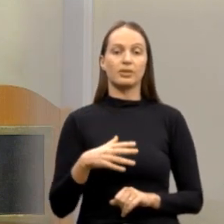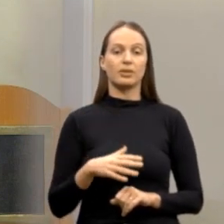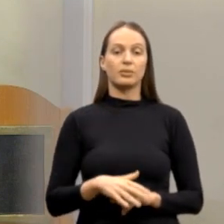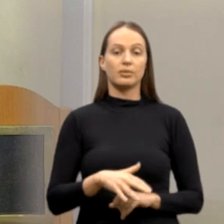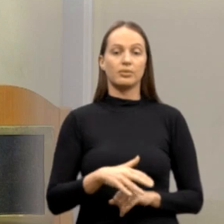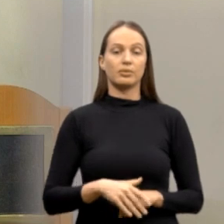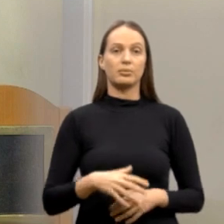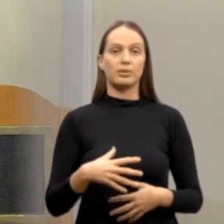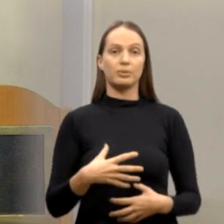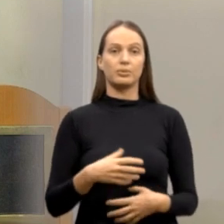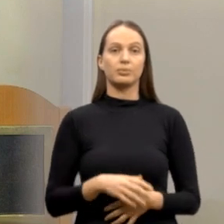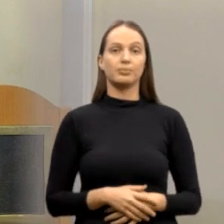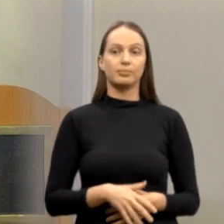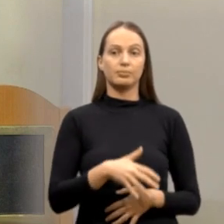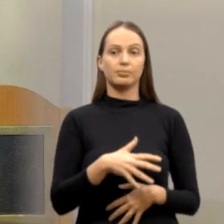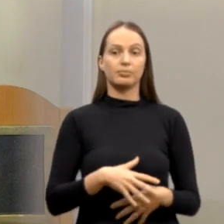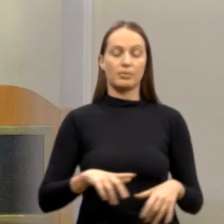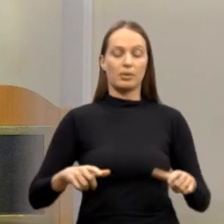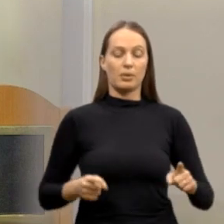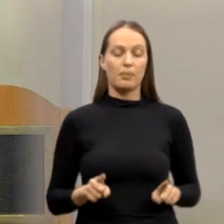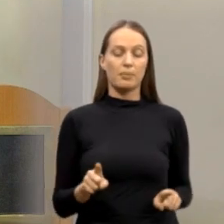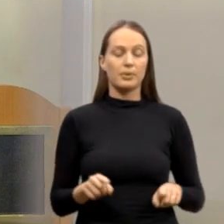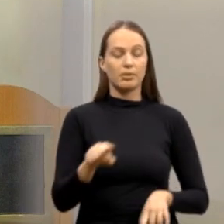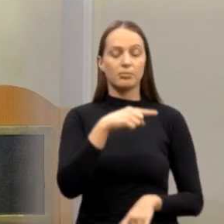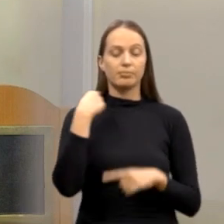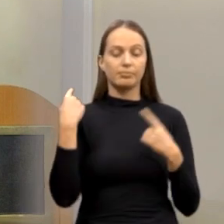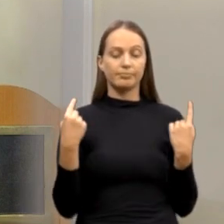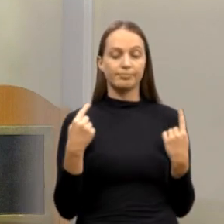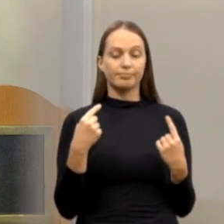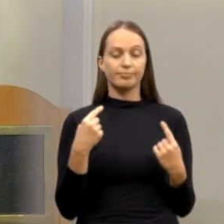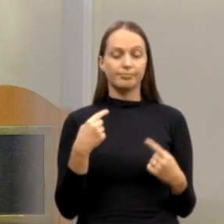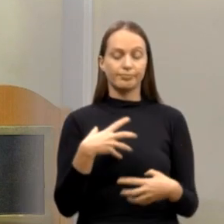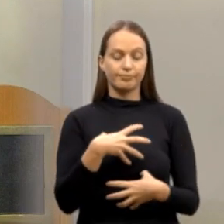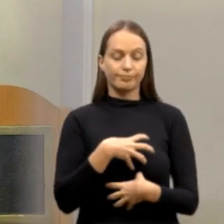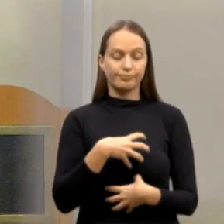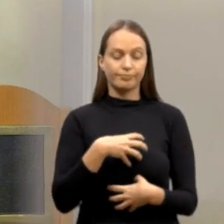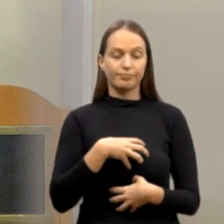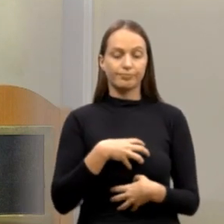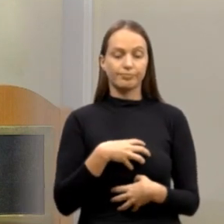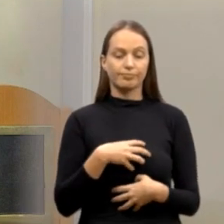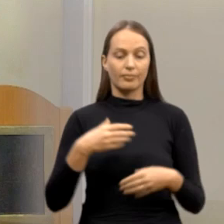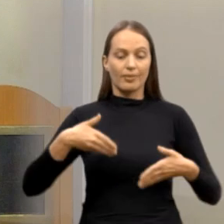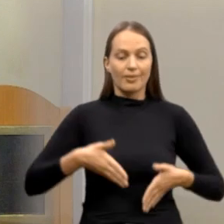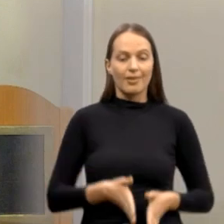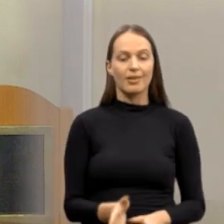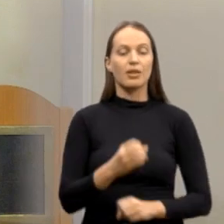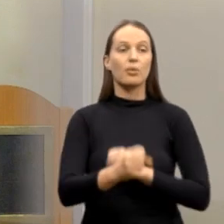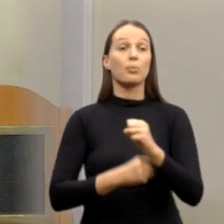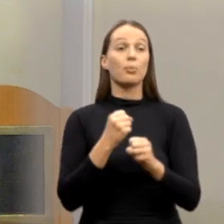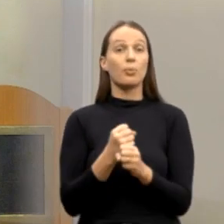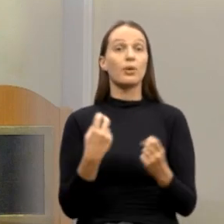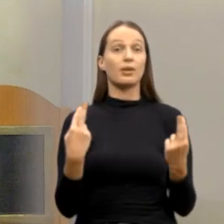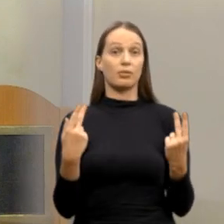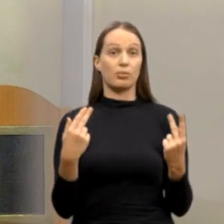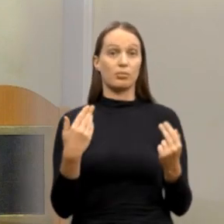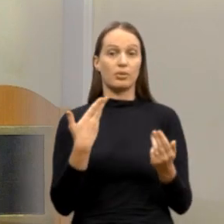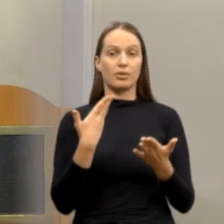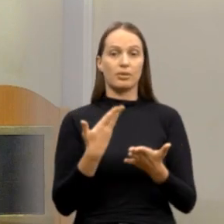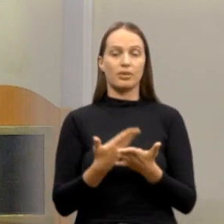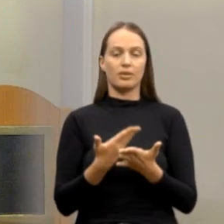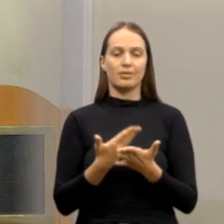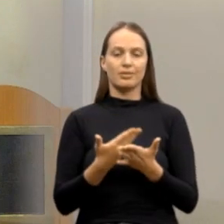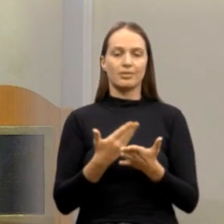Fabinho o meu primo irmão nascemos no mesmo ano crescemos na mesma rua estudamos na mesma